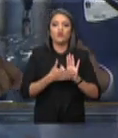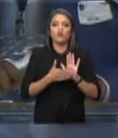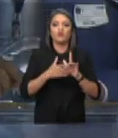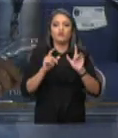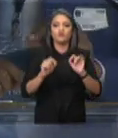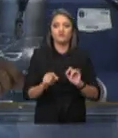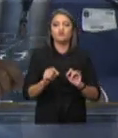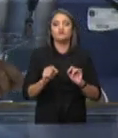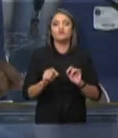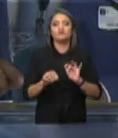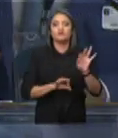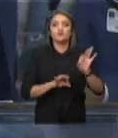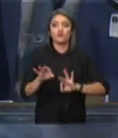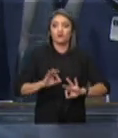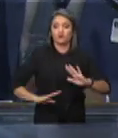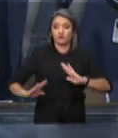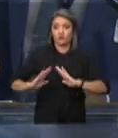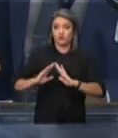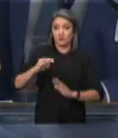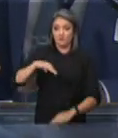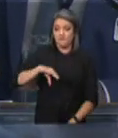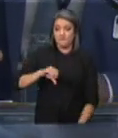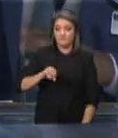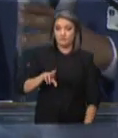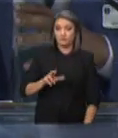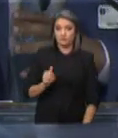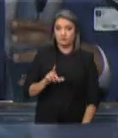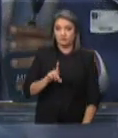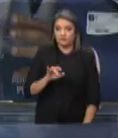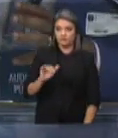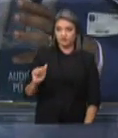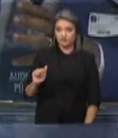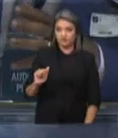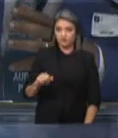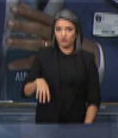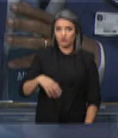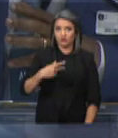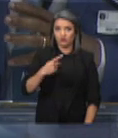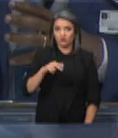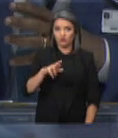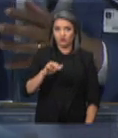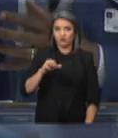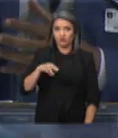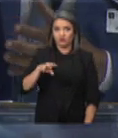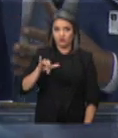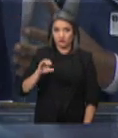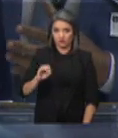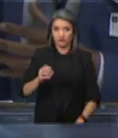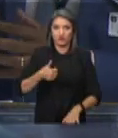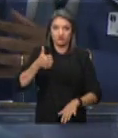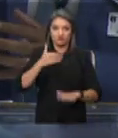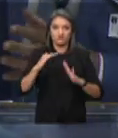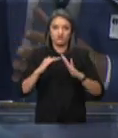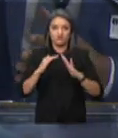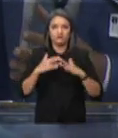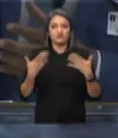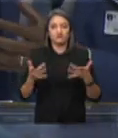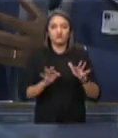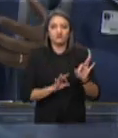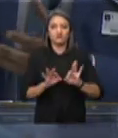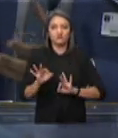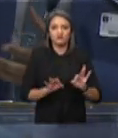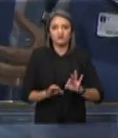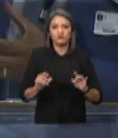mas é importante a gente dizer que moradia primeiro ele é mais que um projeto ele é um projeto enquanto a gente pensa ali na formulação